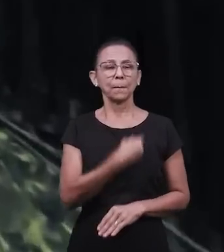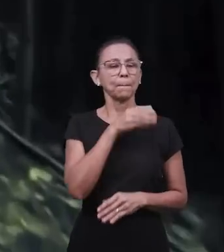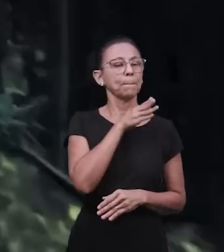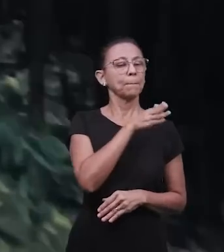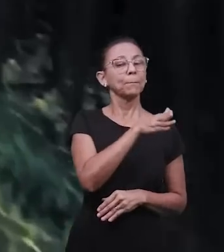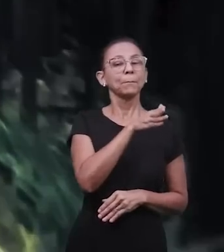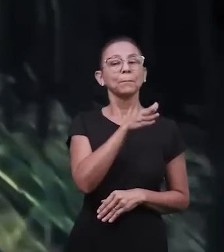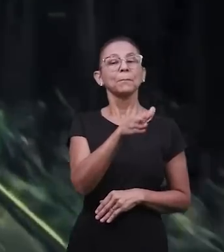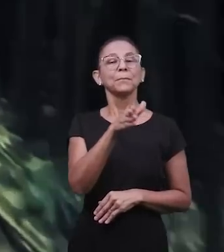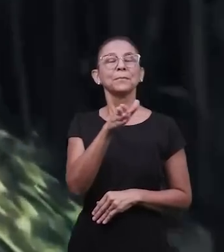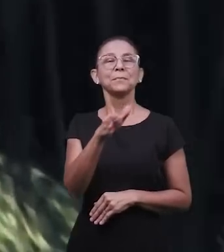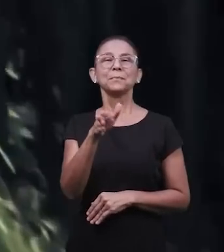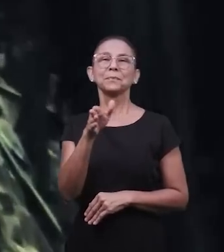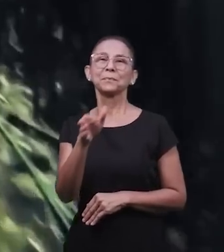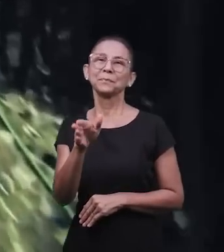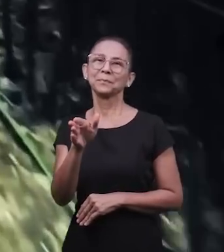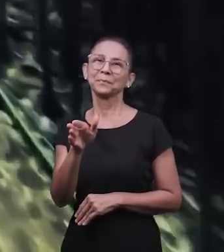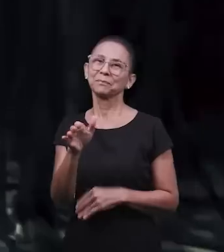paz eu te